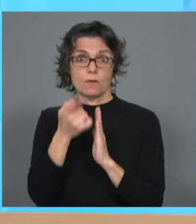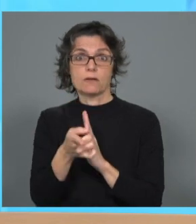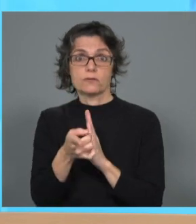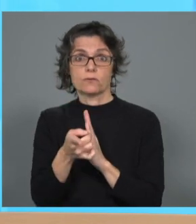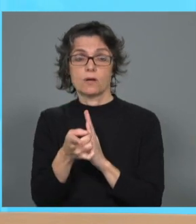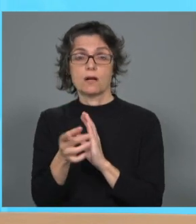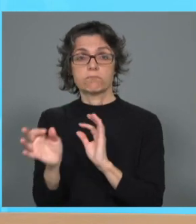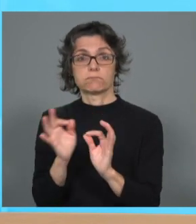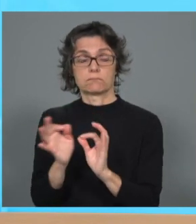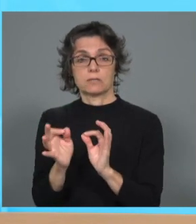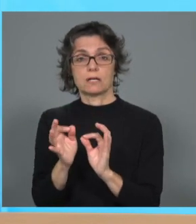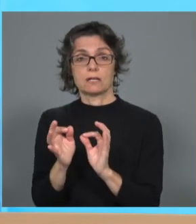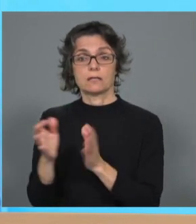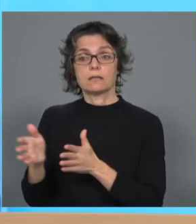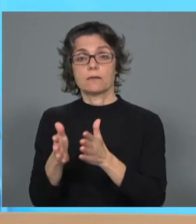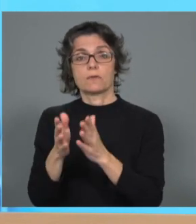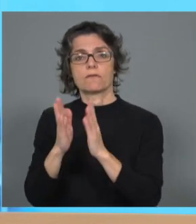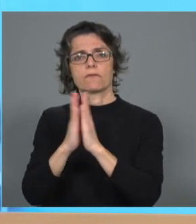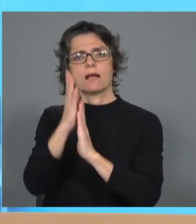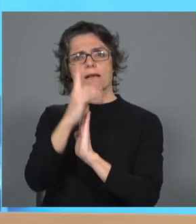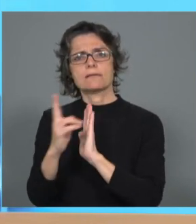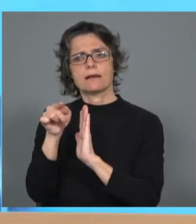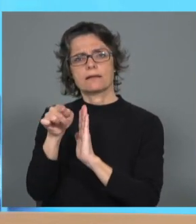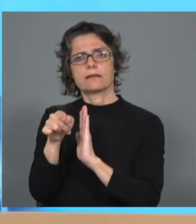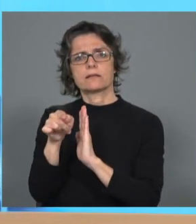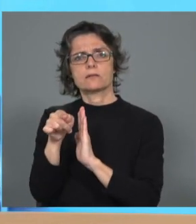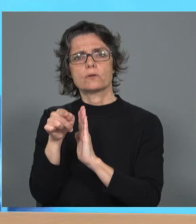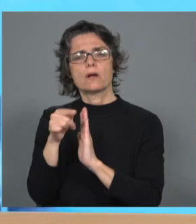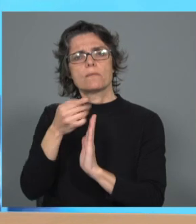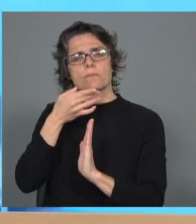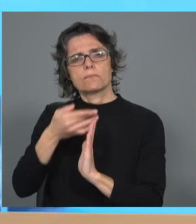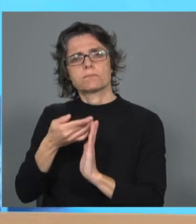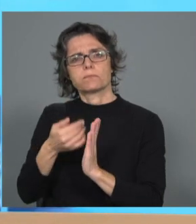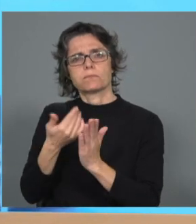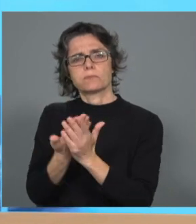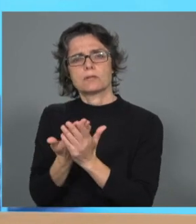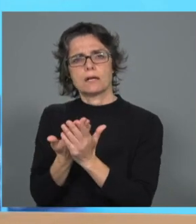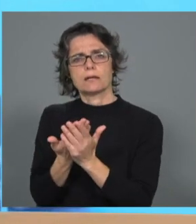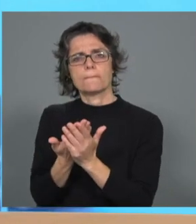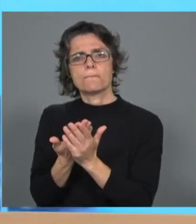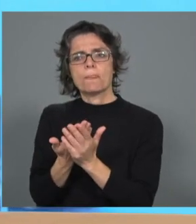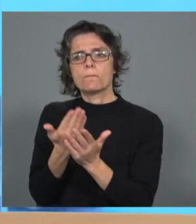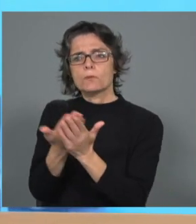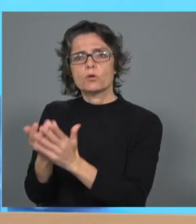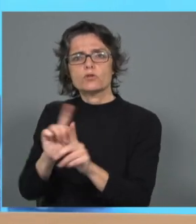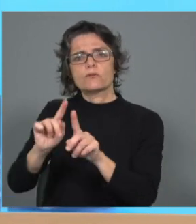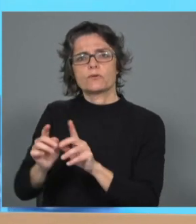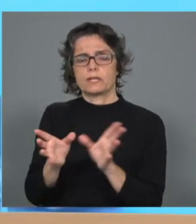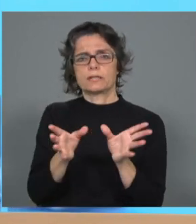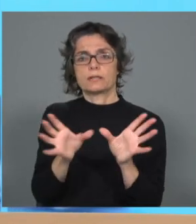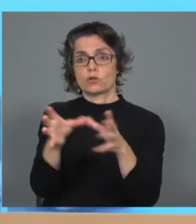preparação da Via Sacra, também como proposta de vivência para a JMJ, muitas comunidades foram fazendo